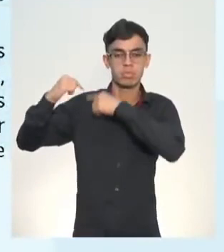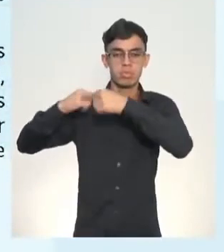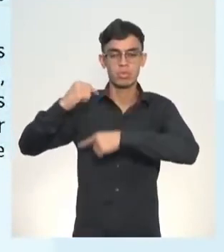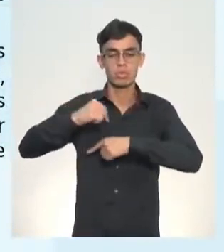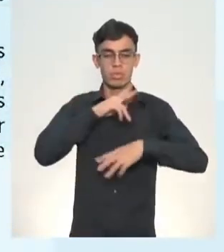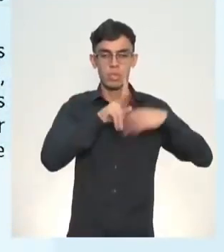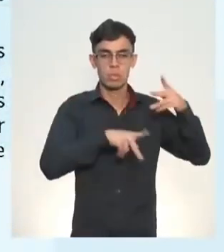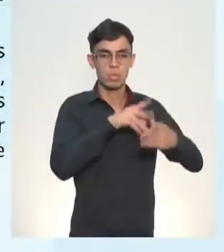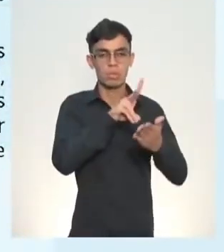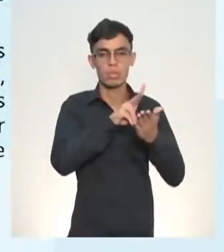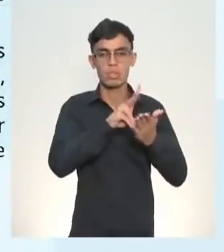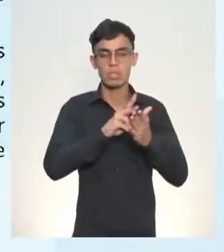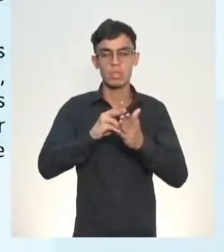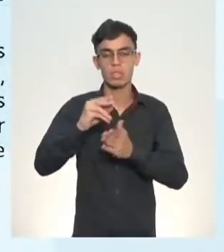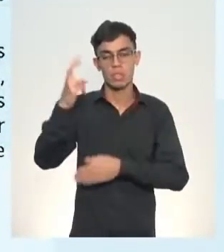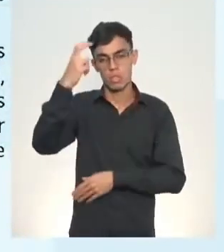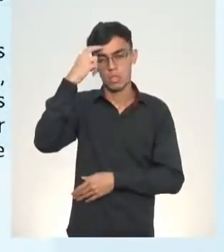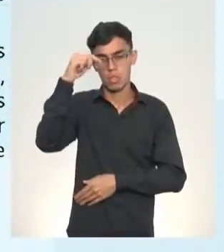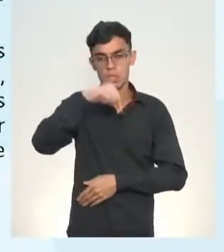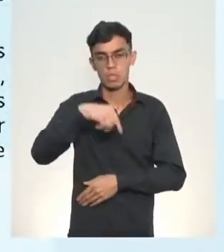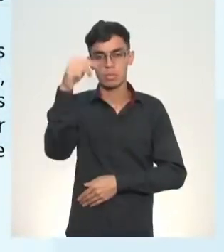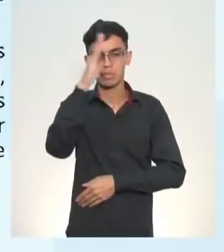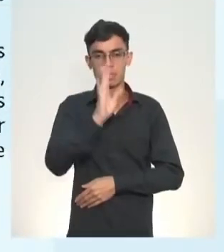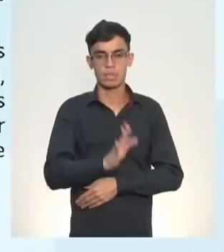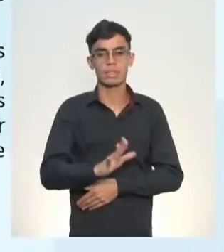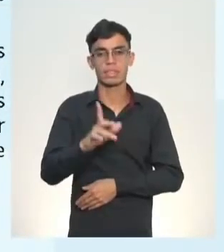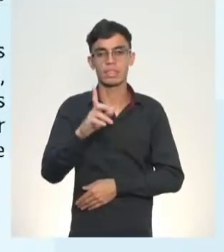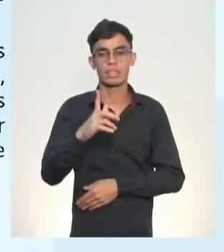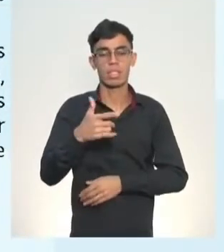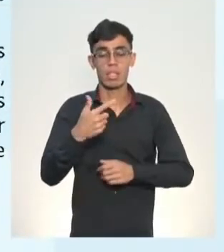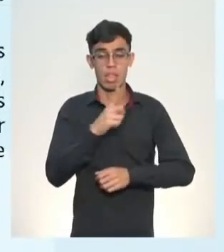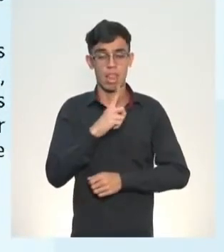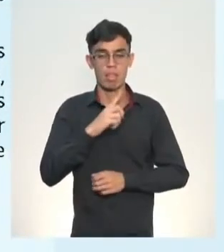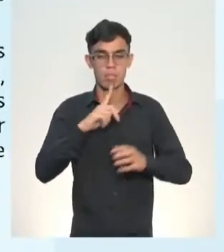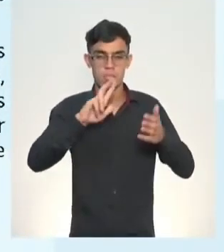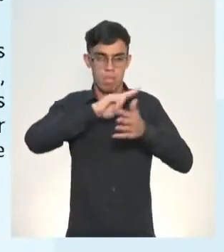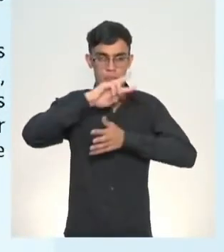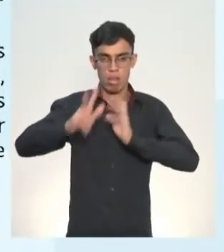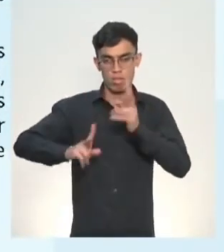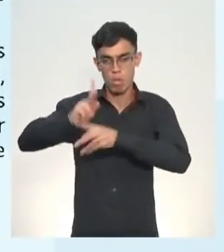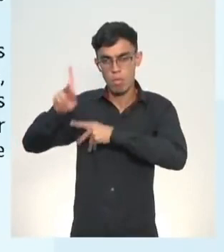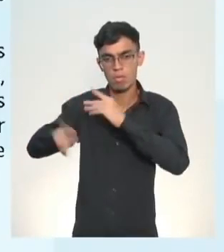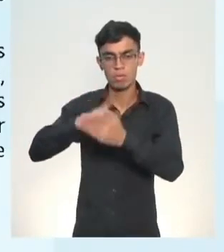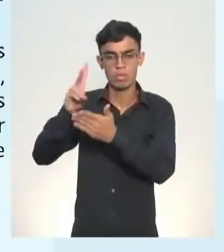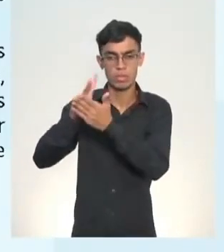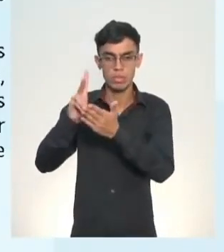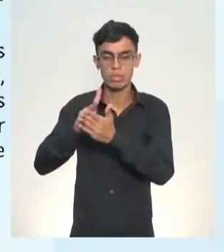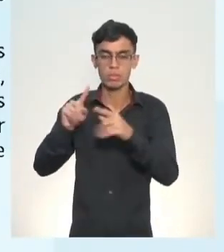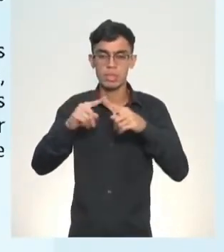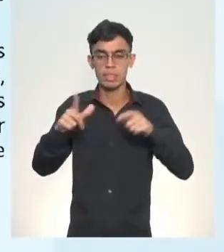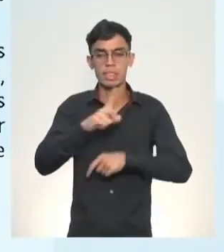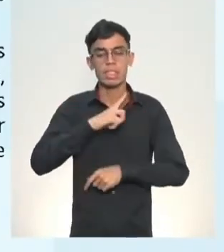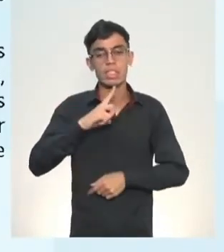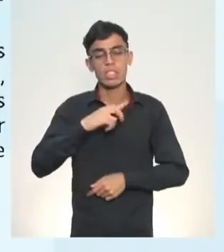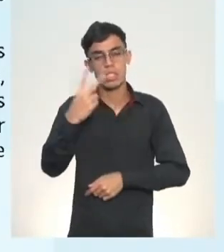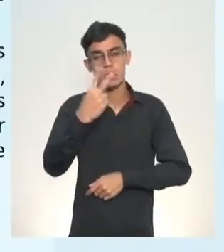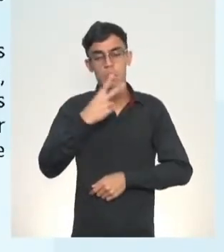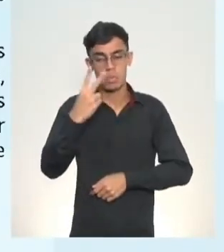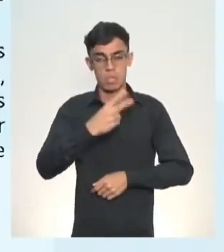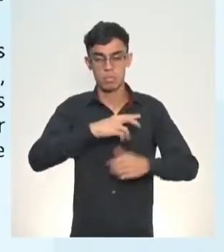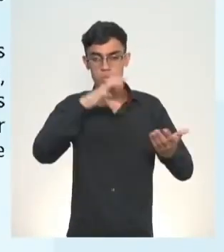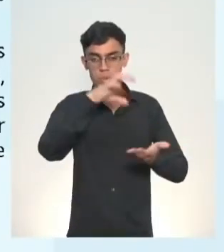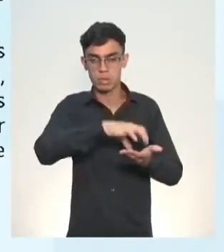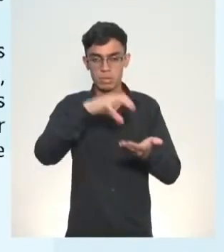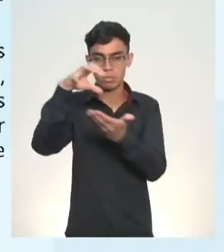gente, inicialmente, né, o nosso território brasileiro, ele era ocupado por vários povos indígenas, tá? Só que nós tínhamos duas matrizes